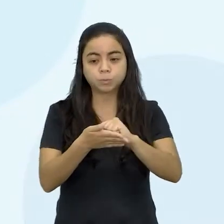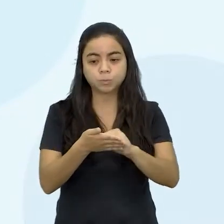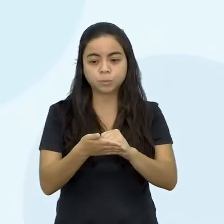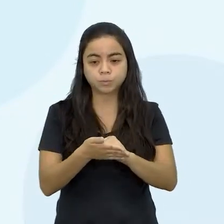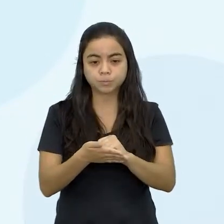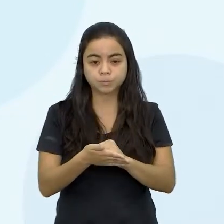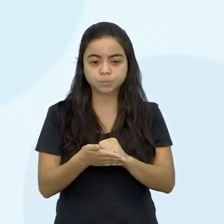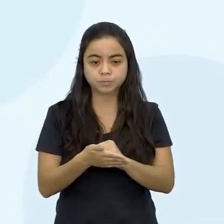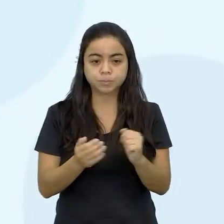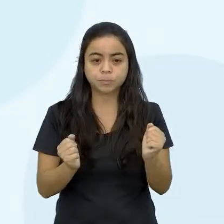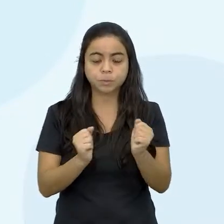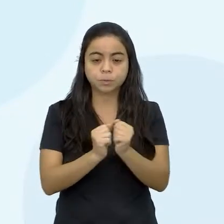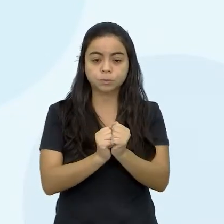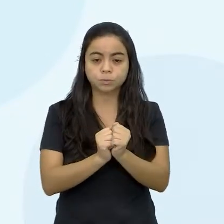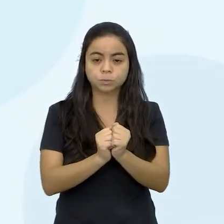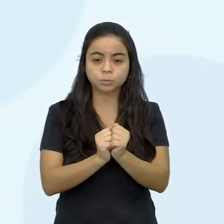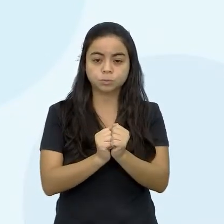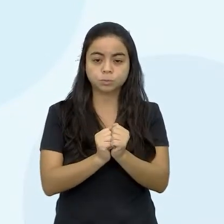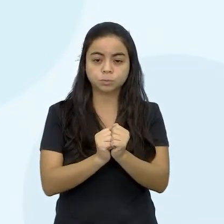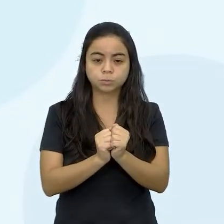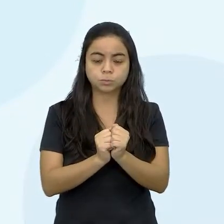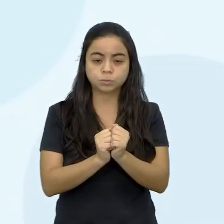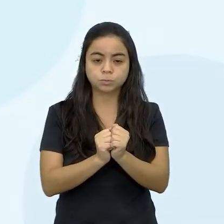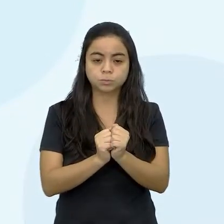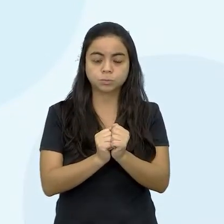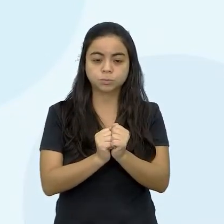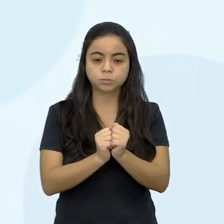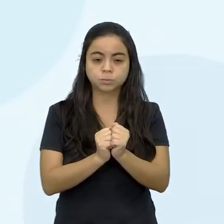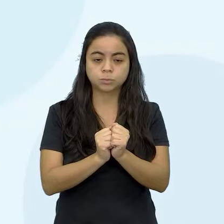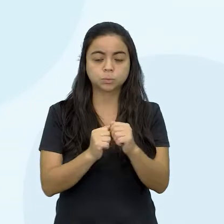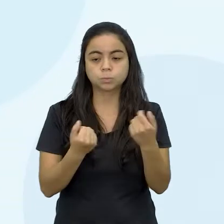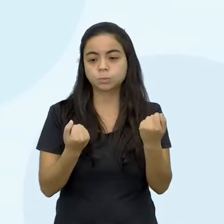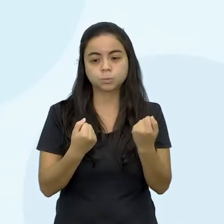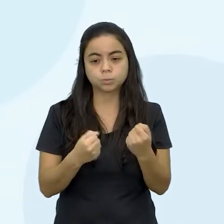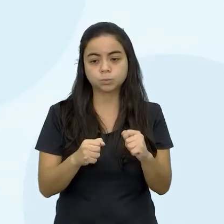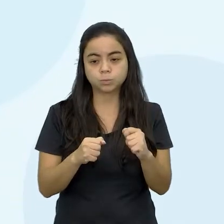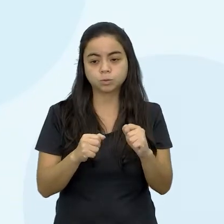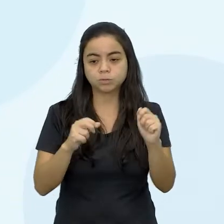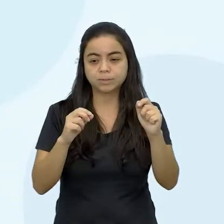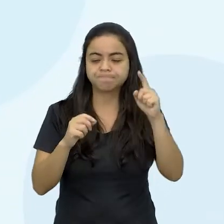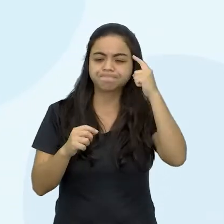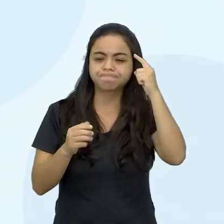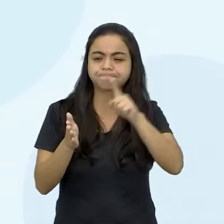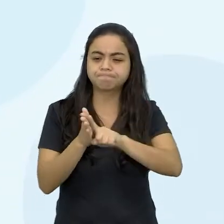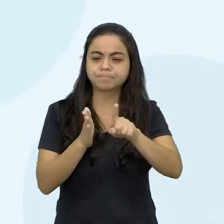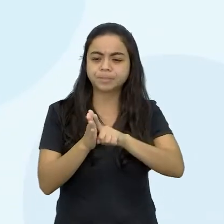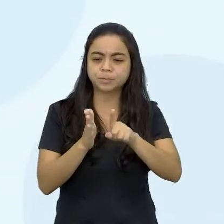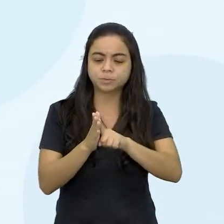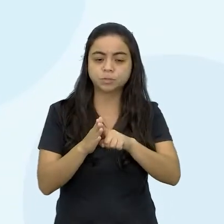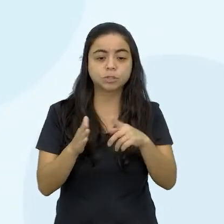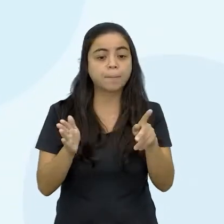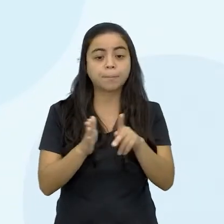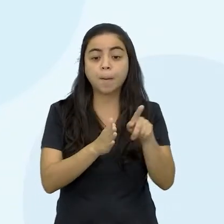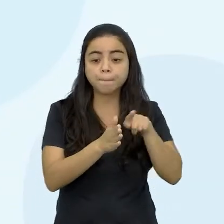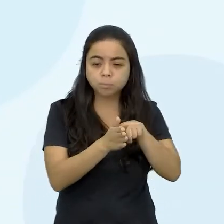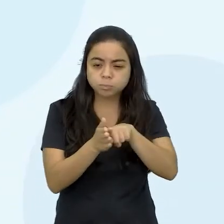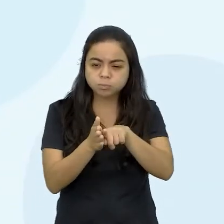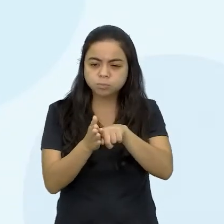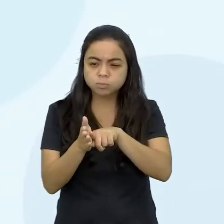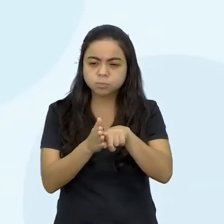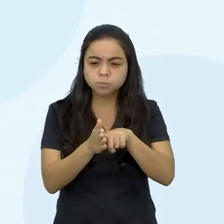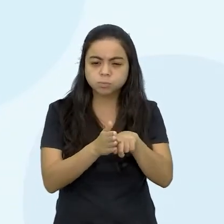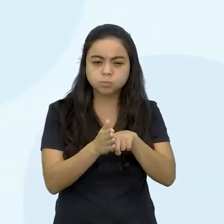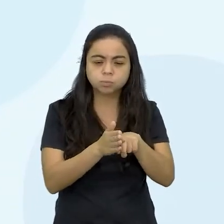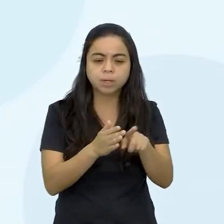em seu diário de bordo juntamente ali com as possíveis questões que você vai levar ele para fazer a sua pesquisa suas questões